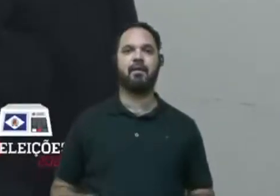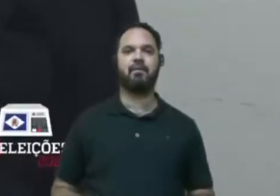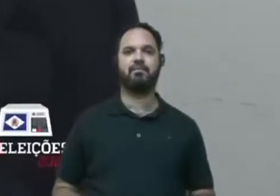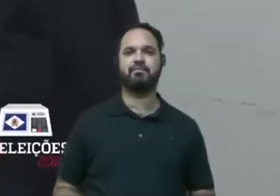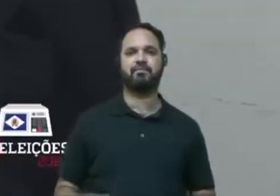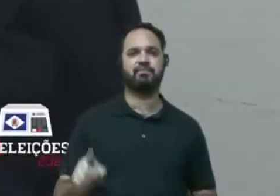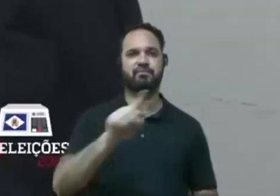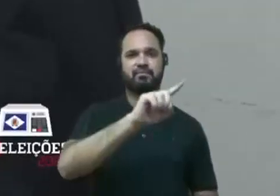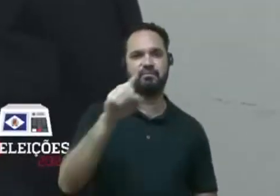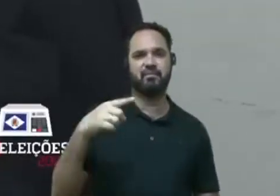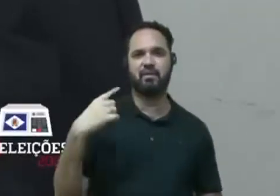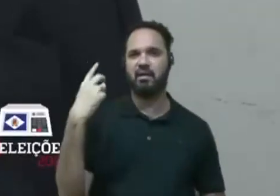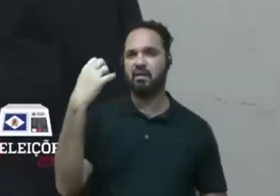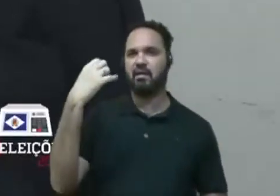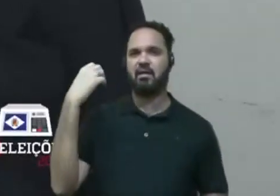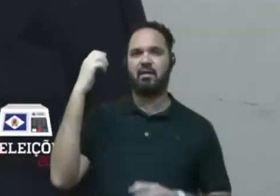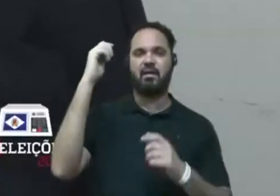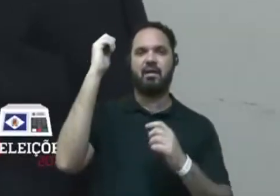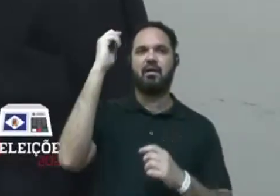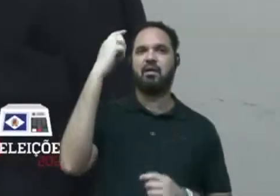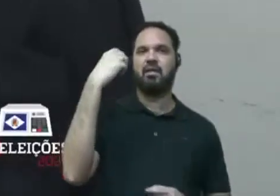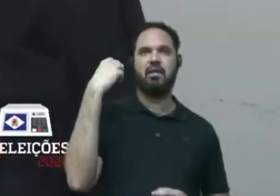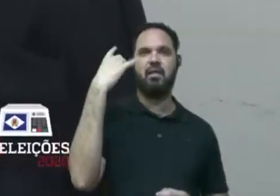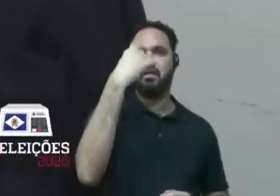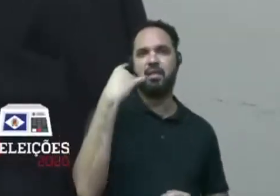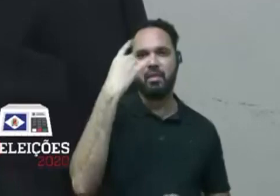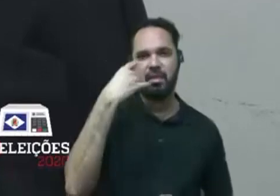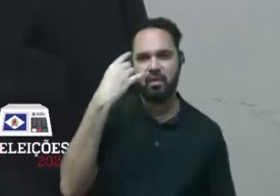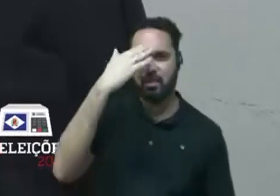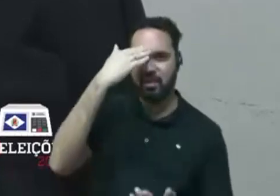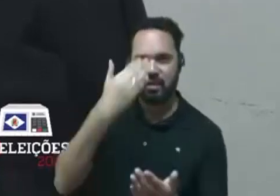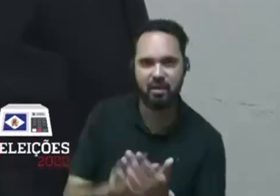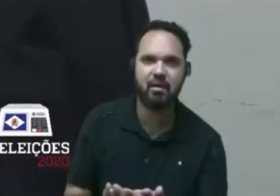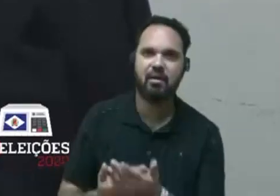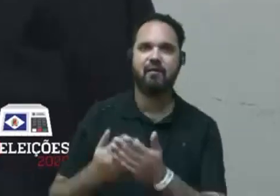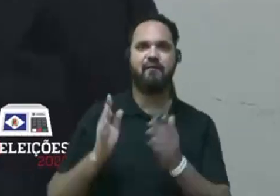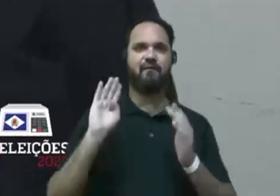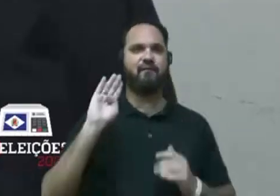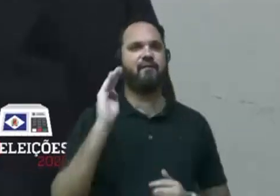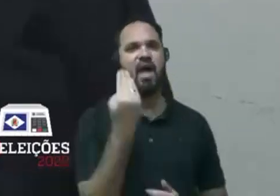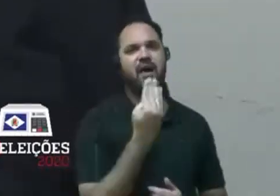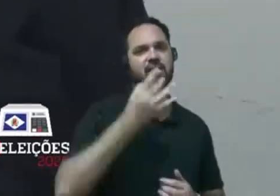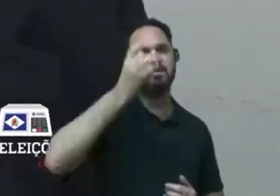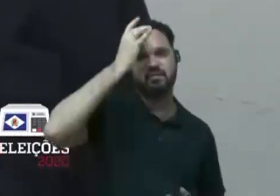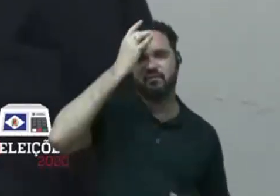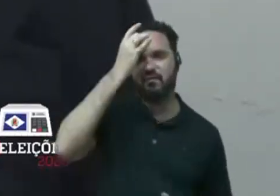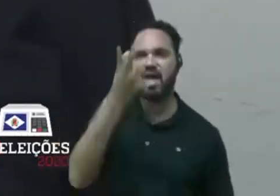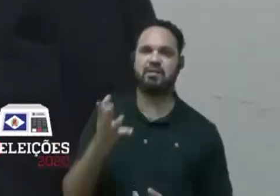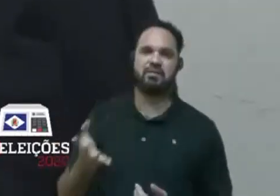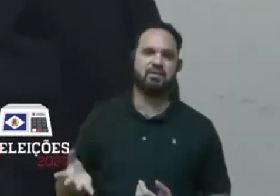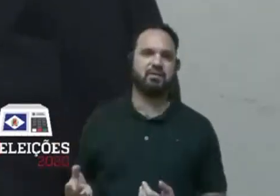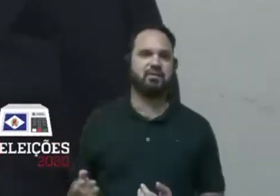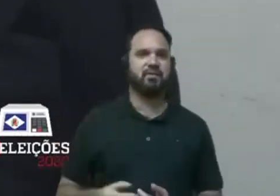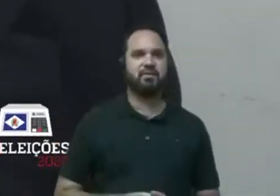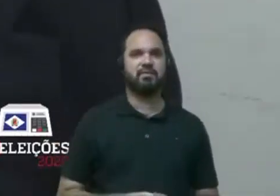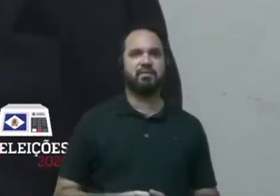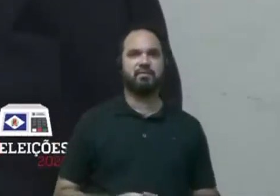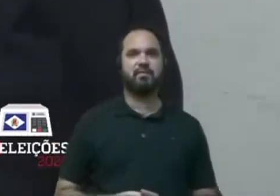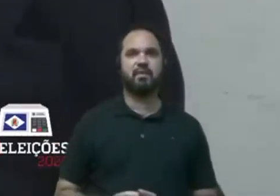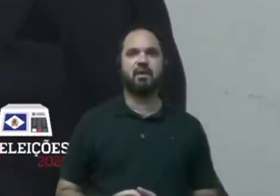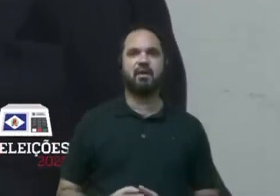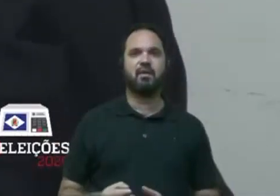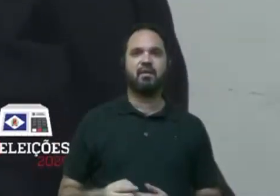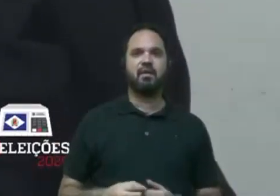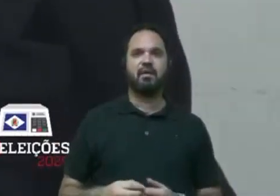caiu na conversa falsa na conversa fácil é